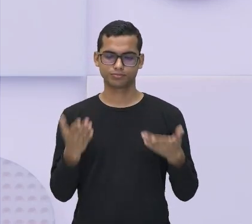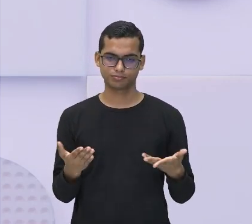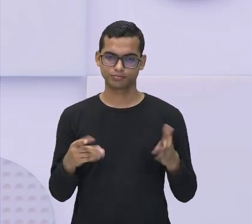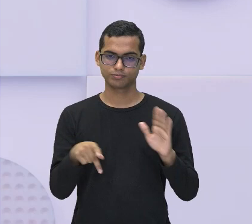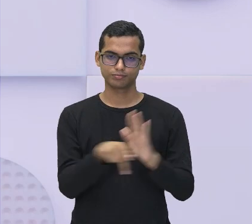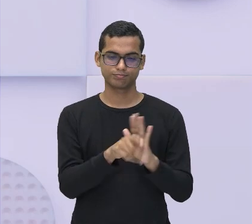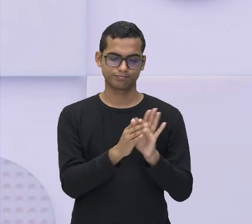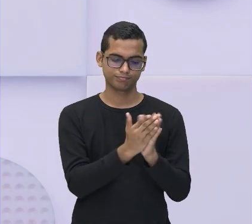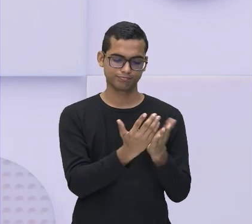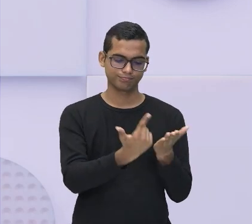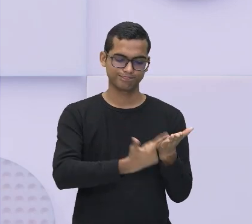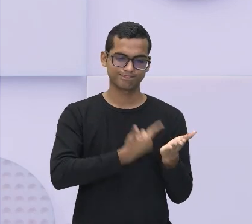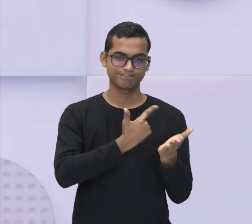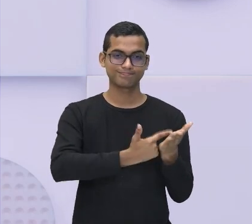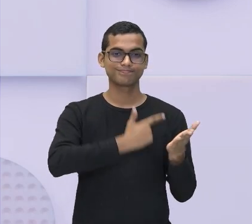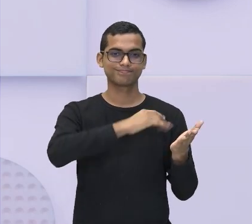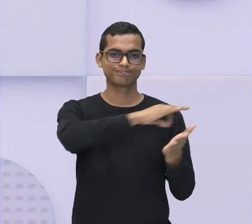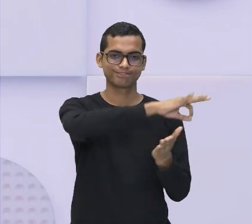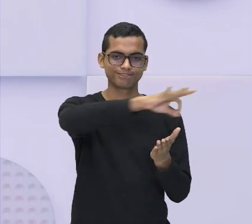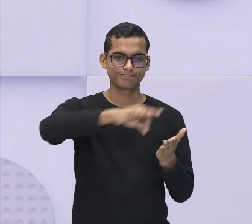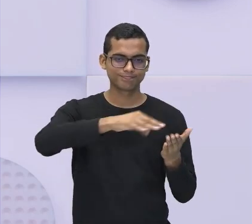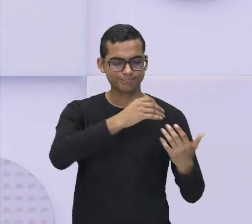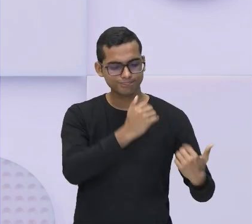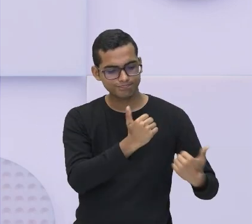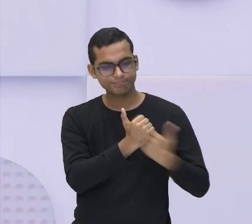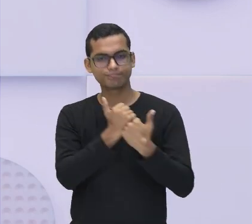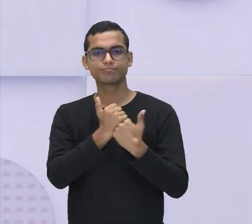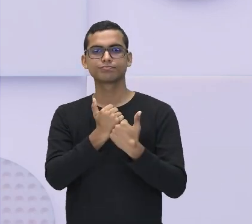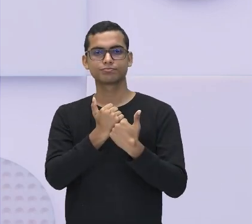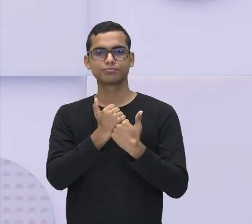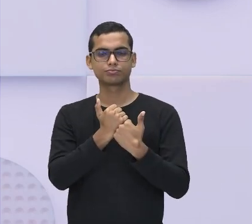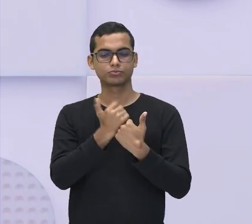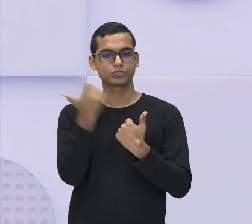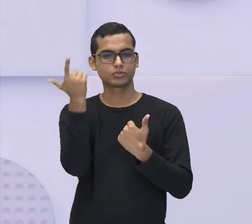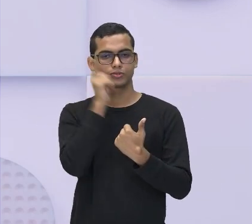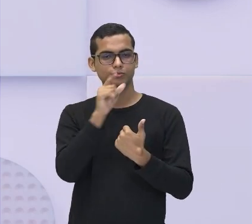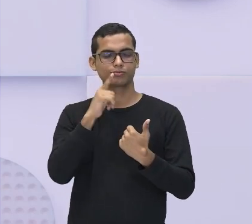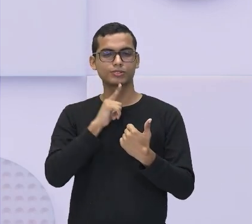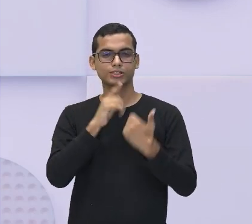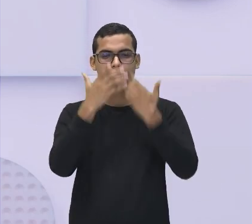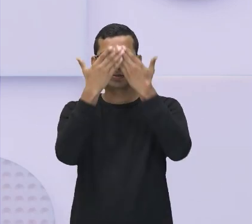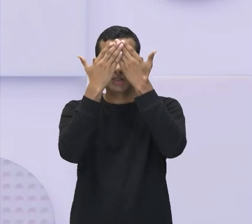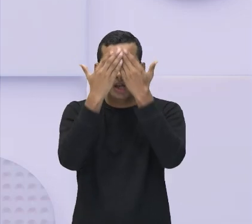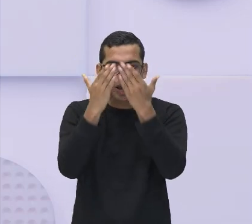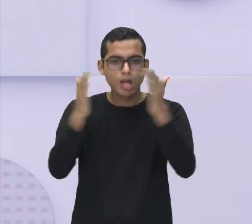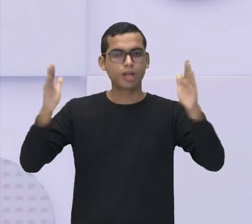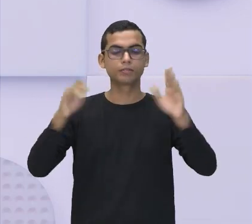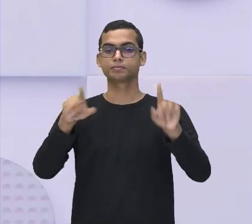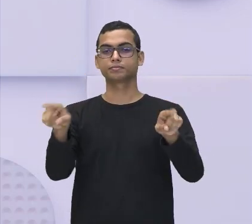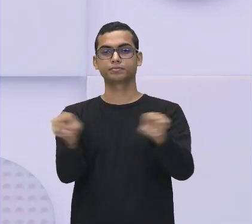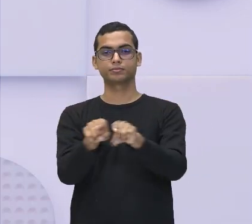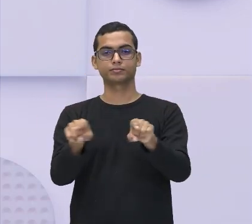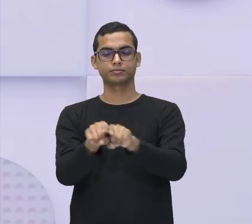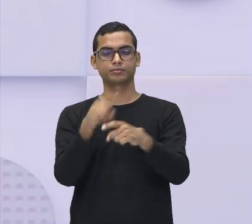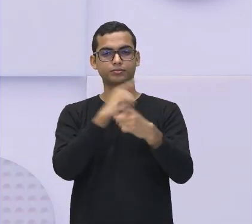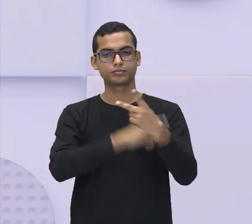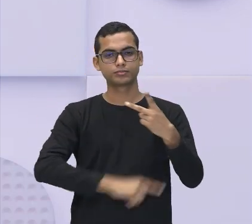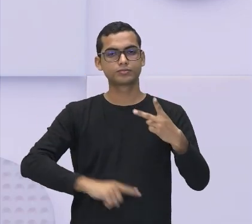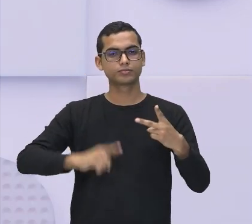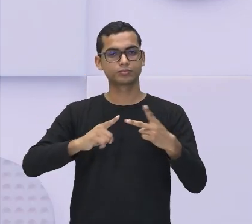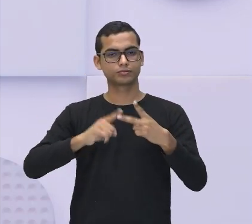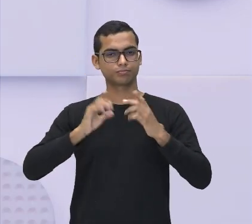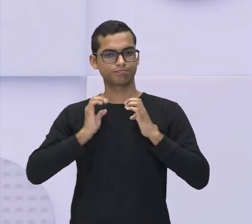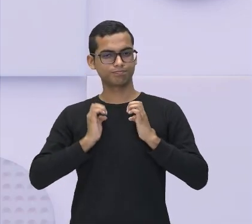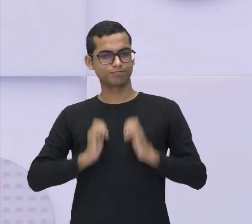da gente, nessa dimensão ética e moral, e ser também um tesouro de sabedoria a partir de importantes pensamentos que revelam